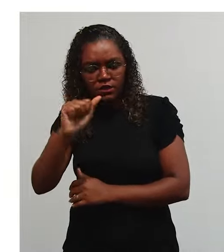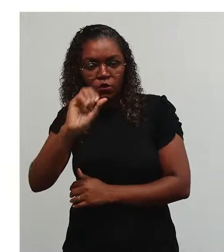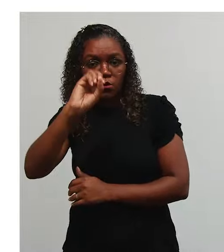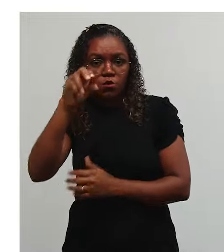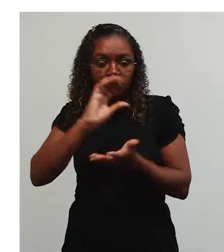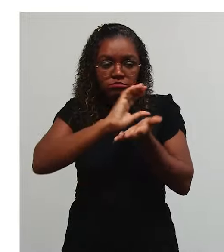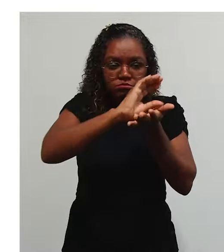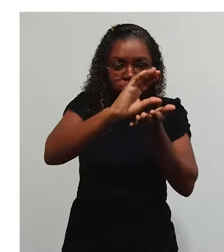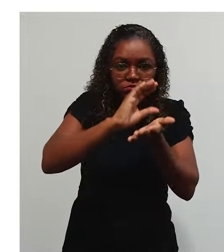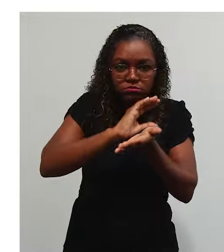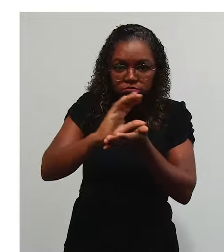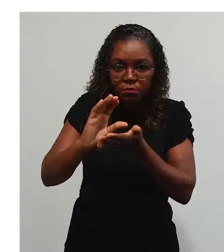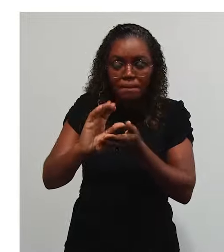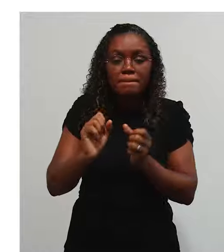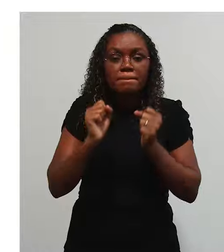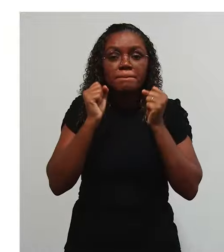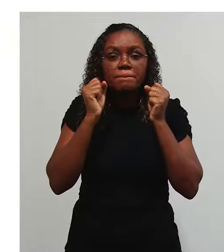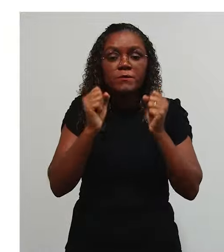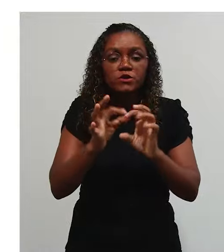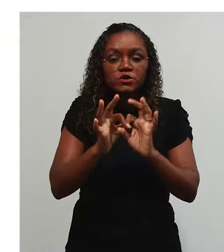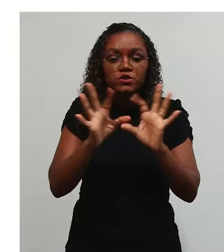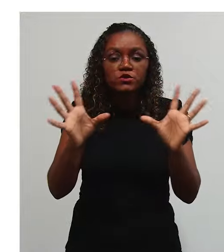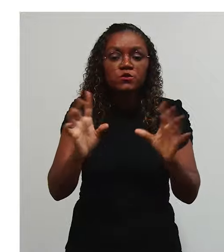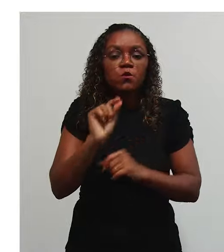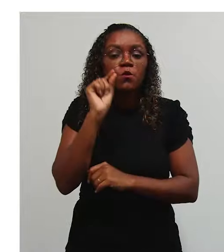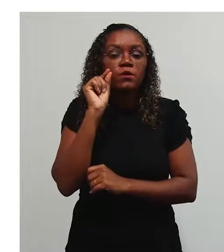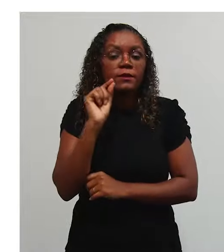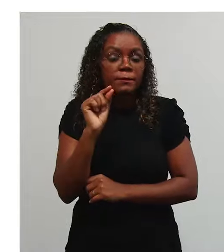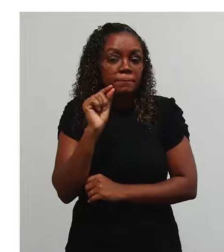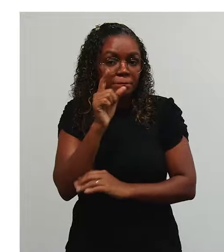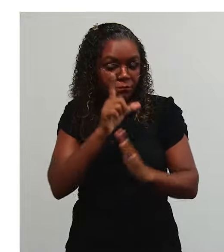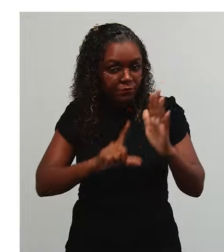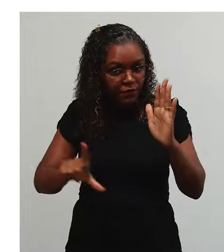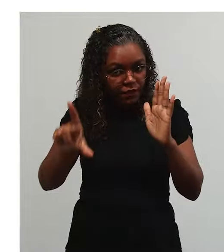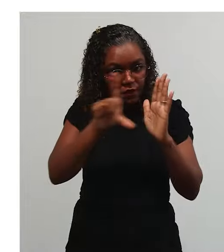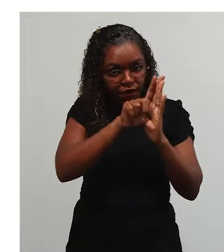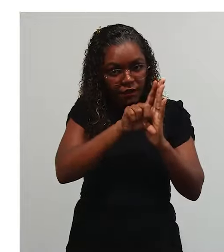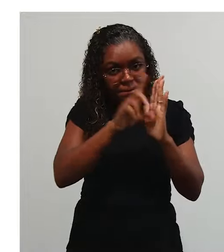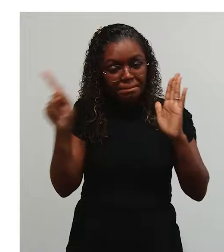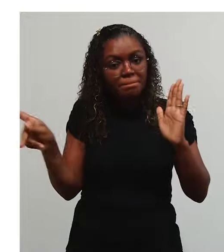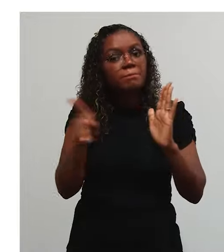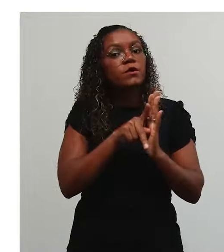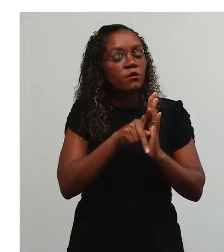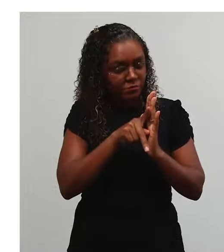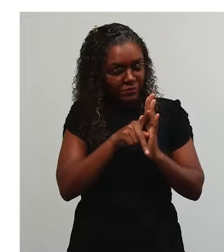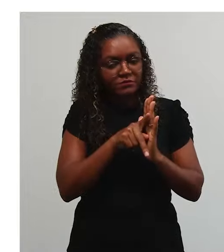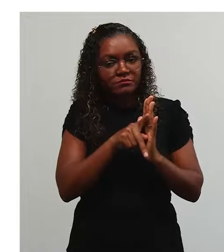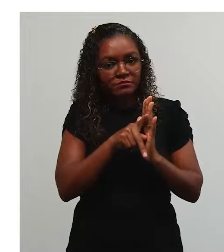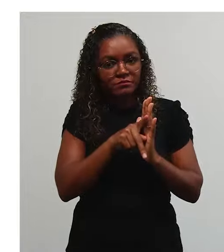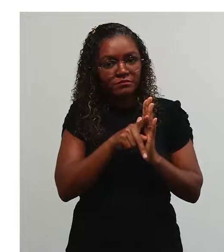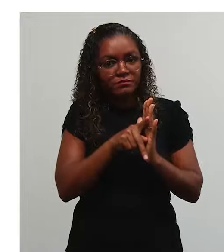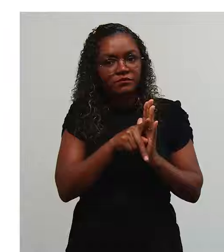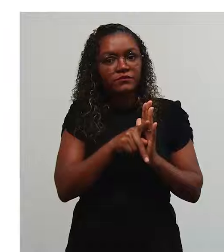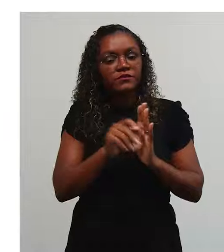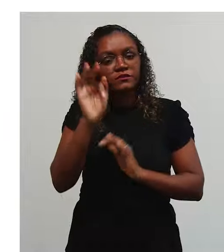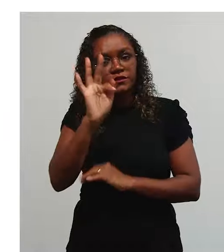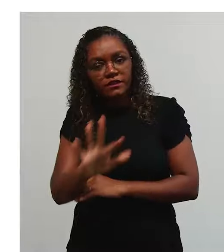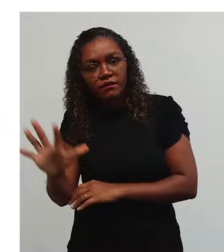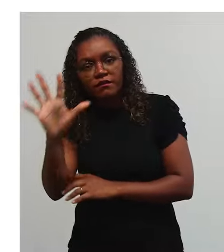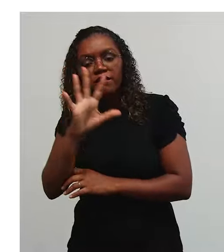ou contribuições só poderá concedido mediante o qu lei